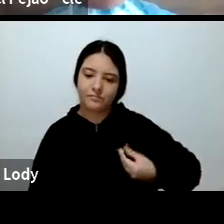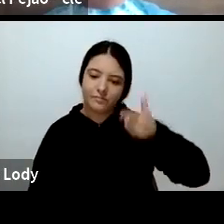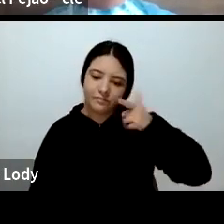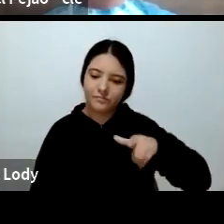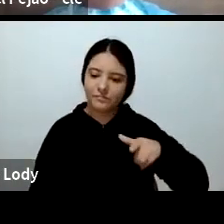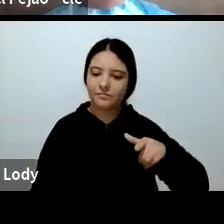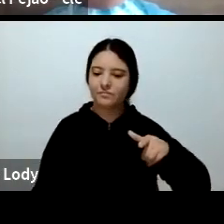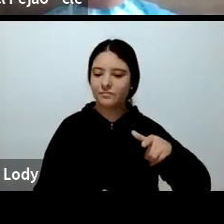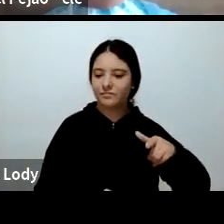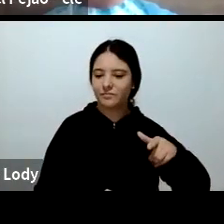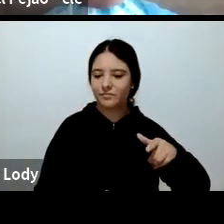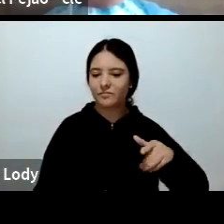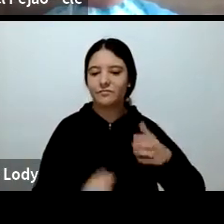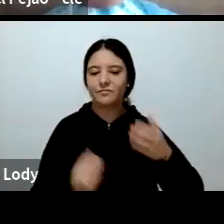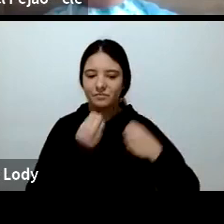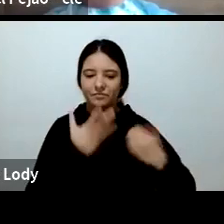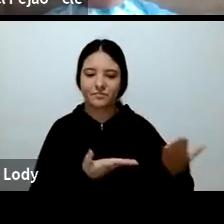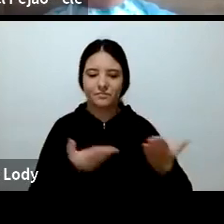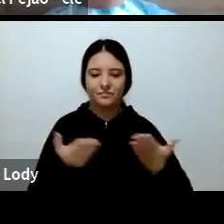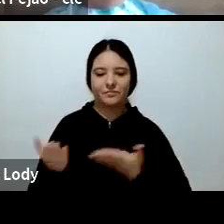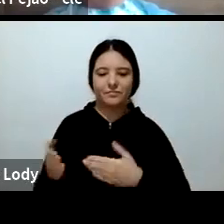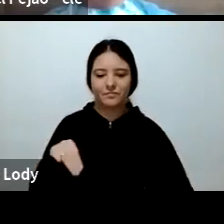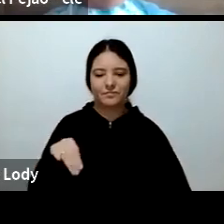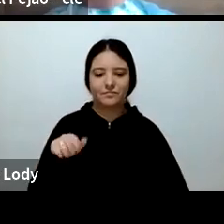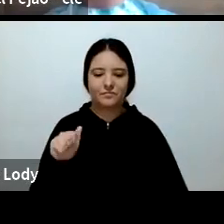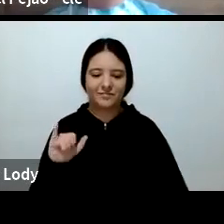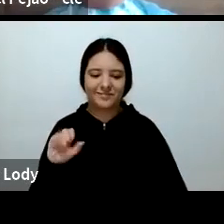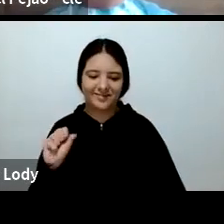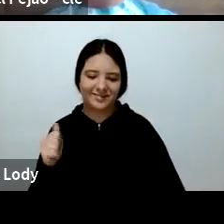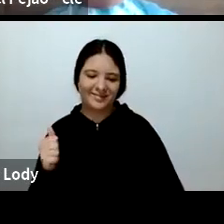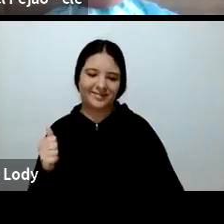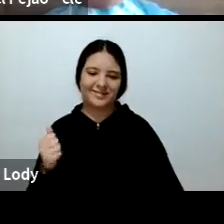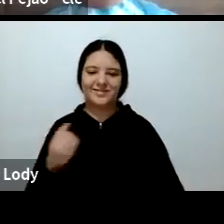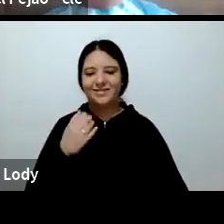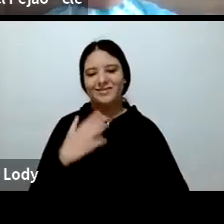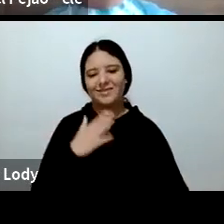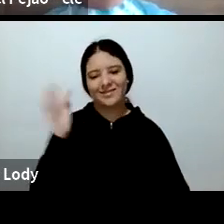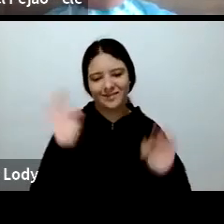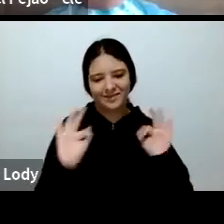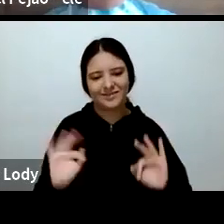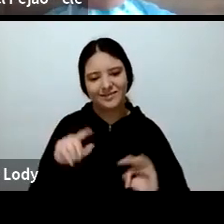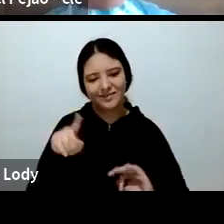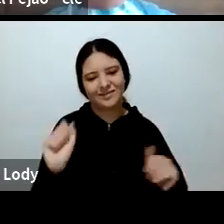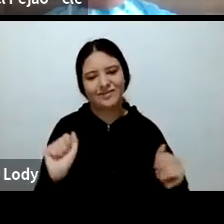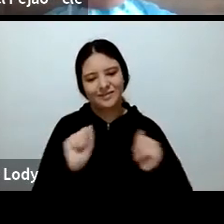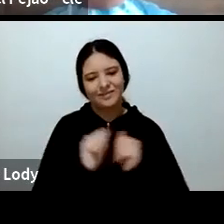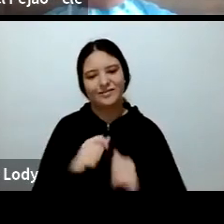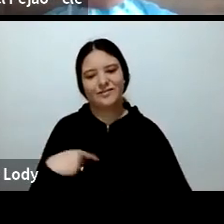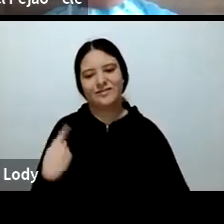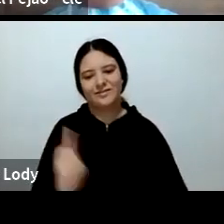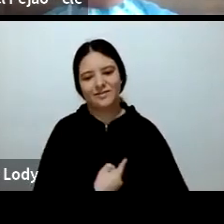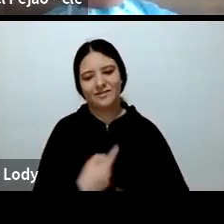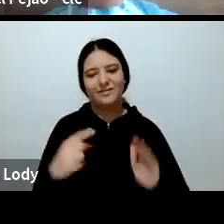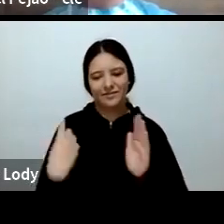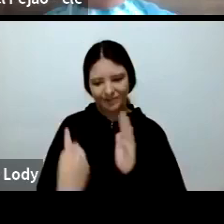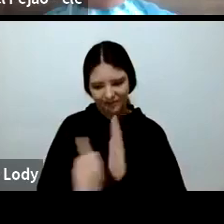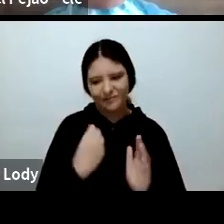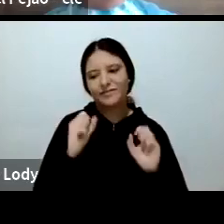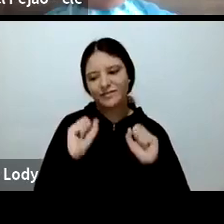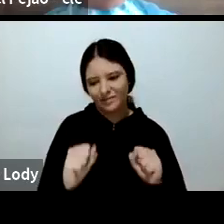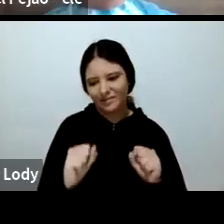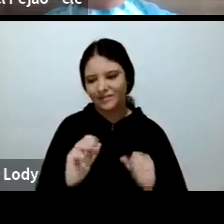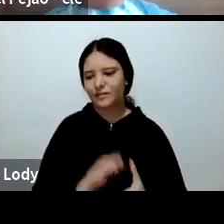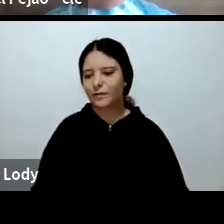pergunta aqui. Bem-vinda, Maísa. A gente está muito feliz de ter você com a gente. Por favor, faça a sua pergunta. Boa